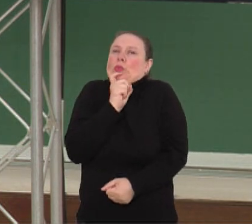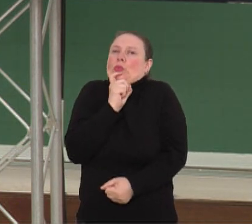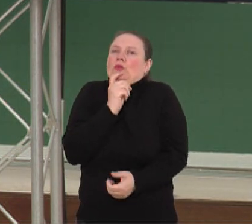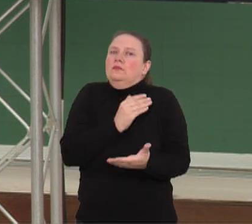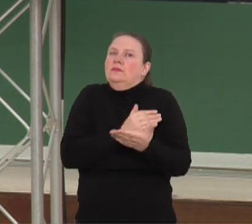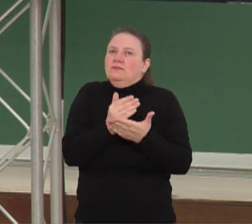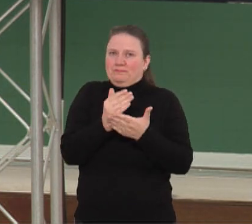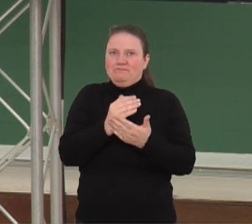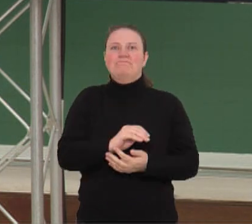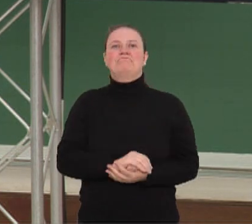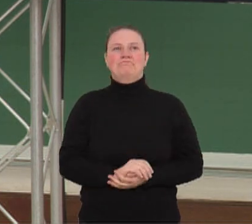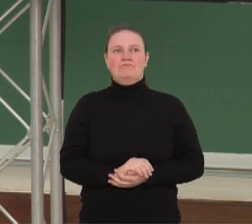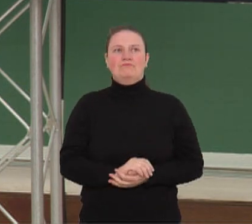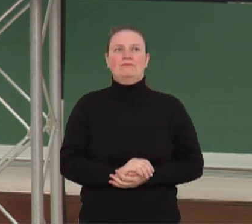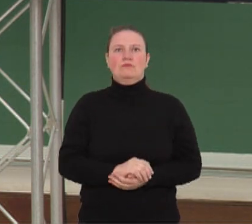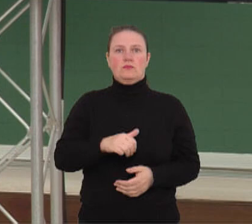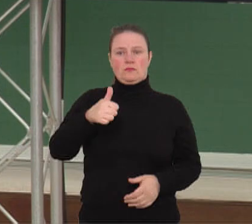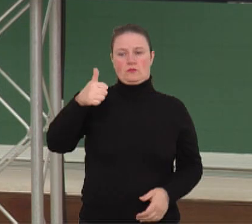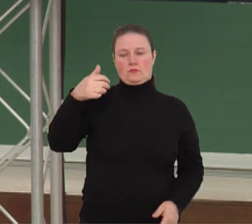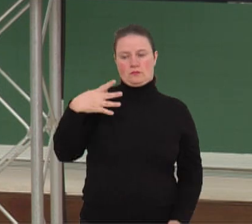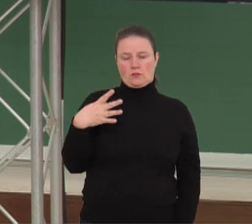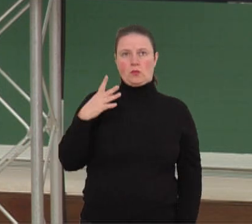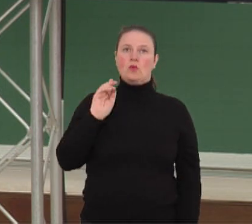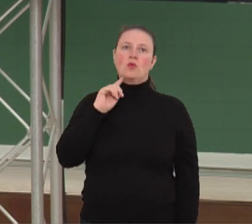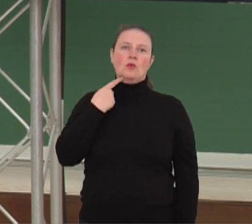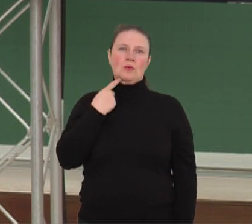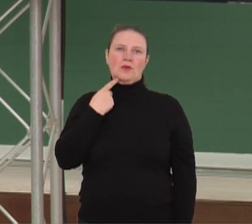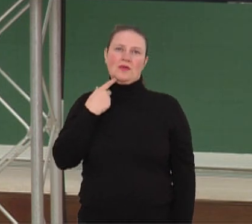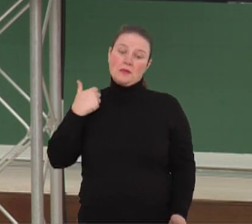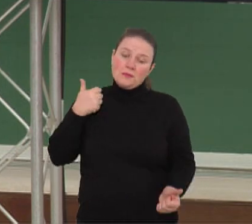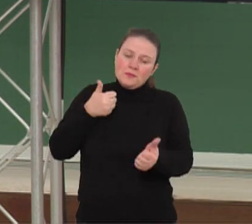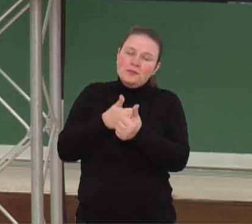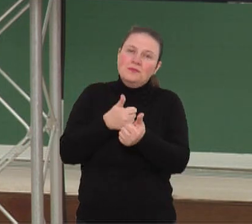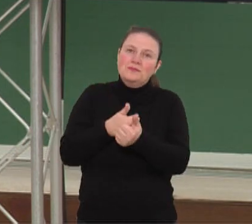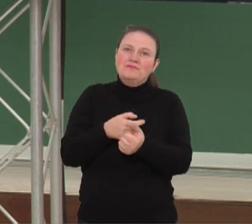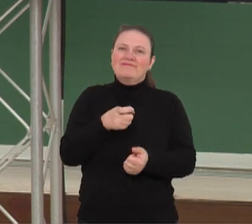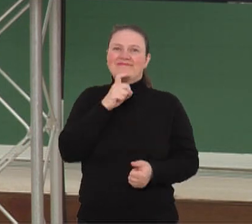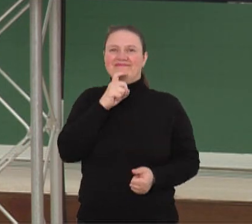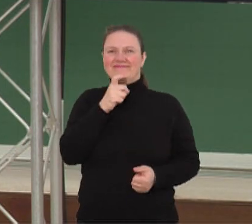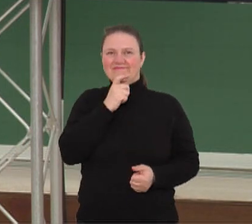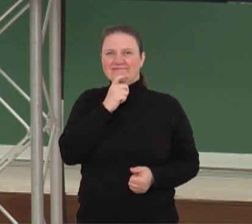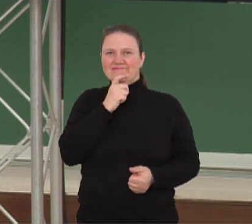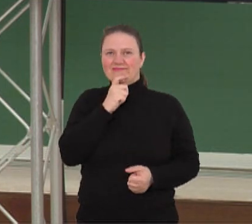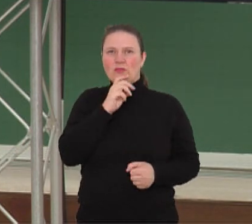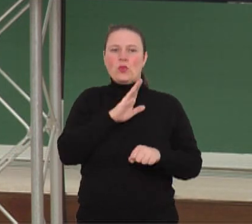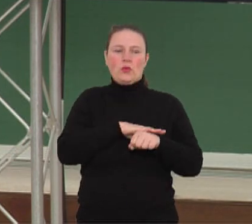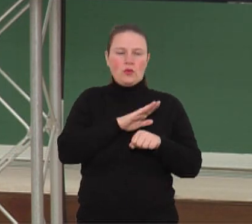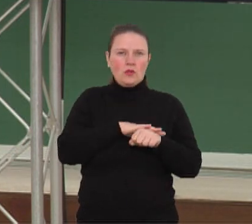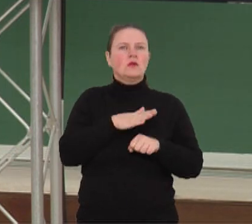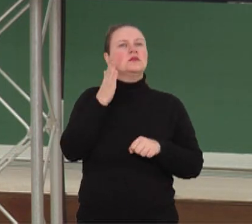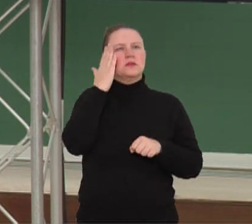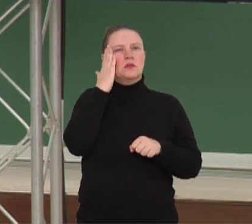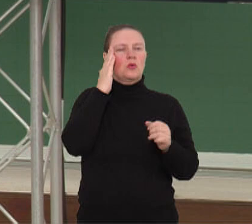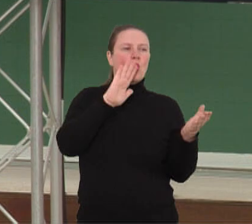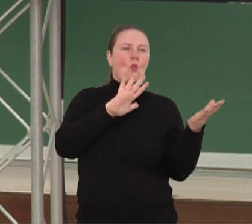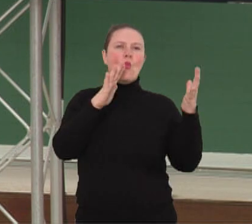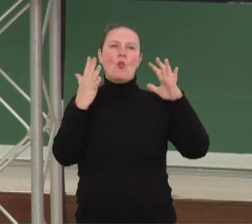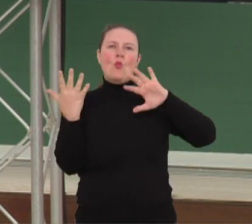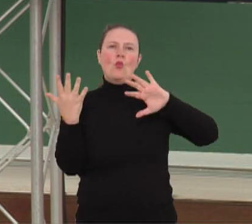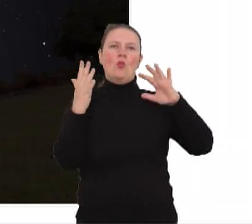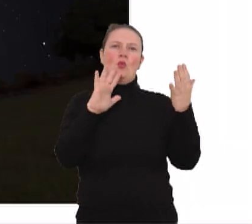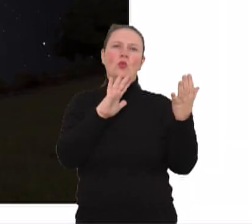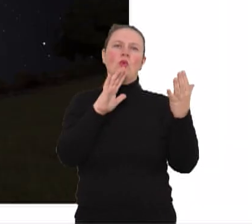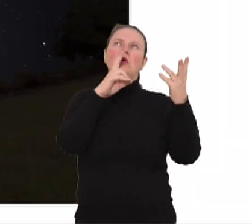Tá vendo? 14 de maio, está chegando frio. Eles contavam o tempo e sabiam as estações do ano, pelo que eles viam